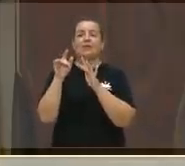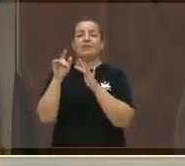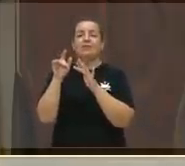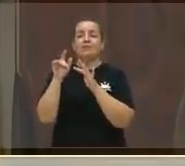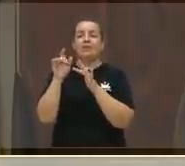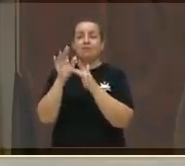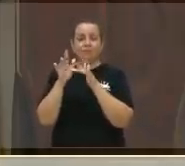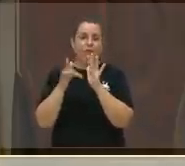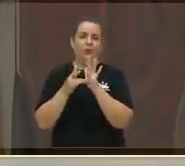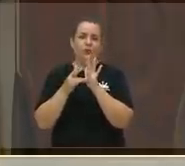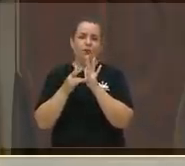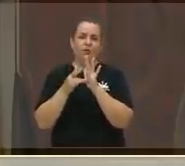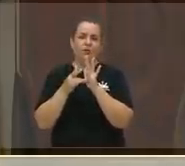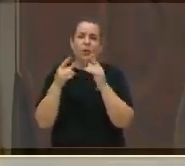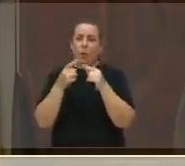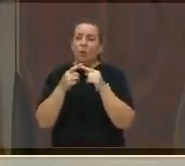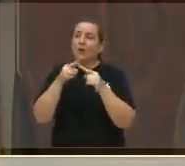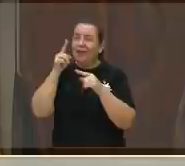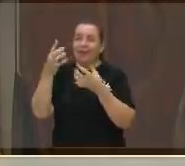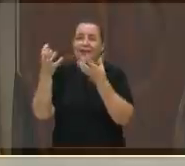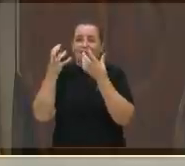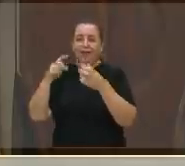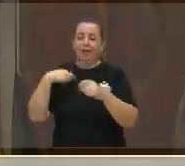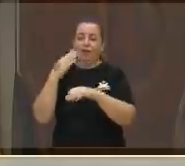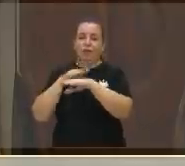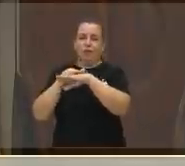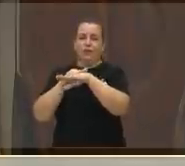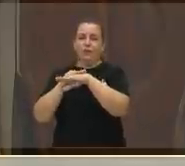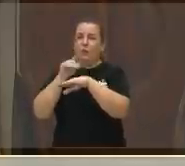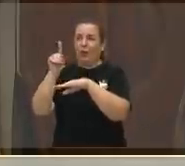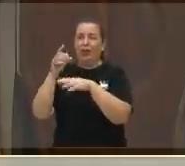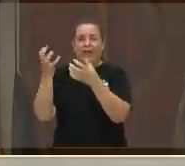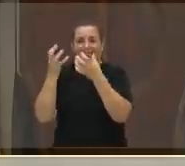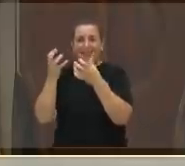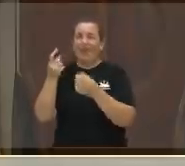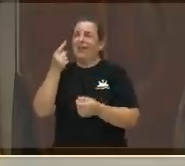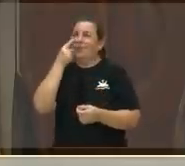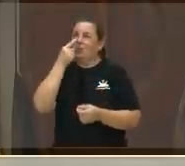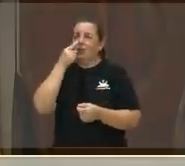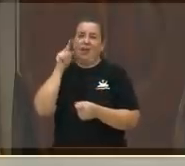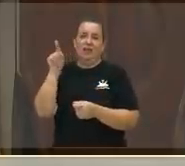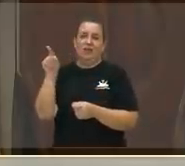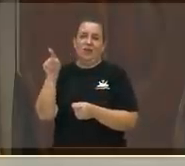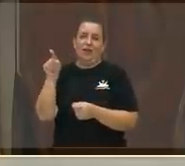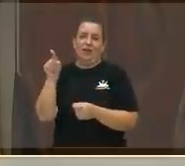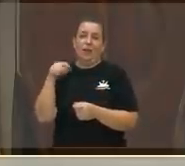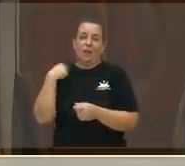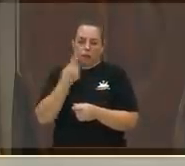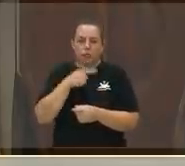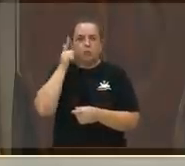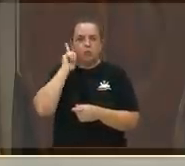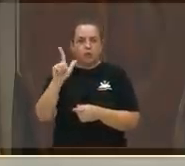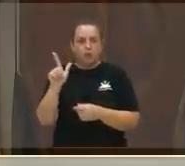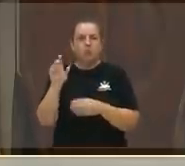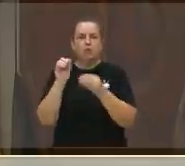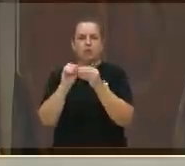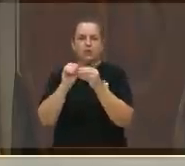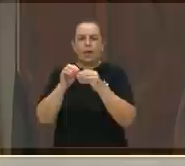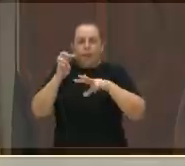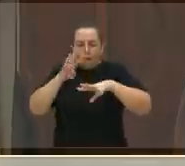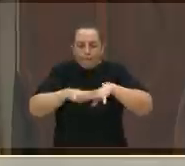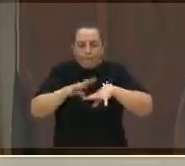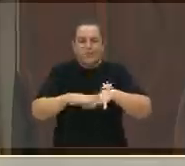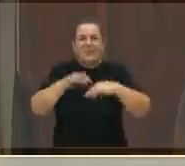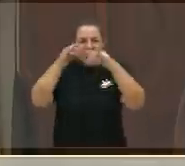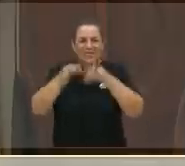oh cantemos eu vim aqui senhor e talvez no teu momento penitencial dessa pequena antiphona